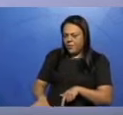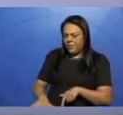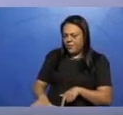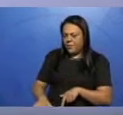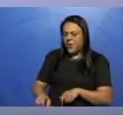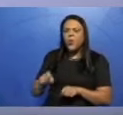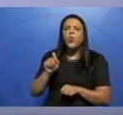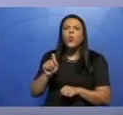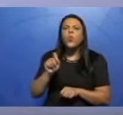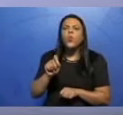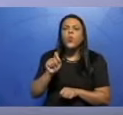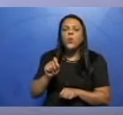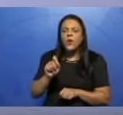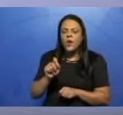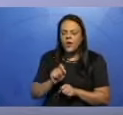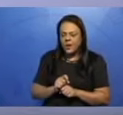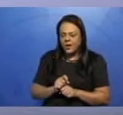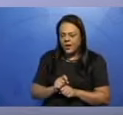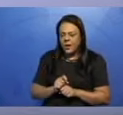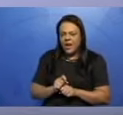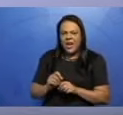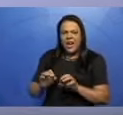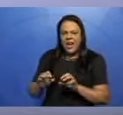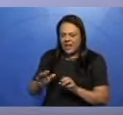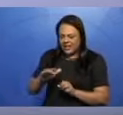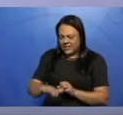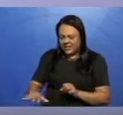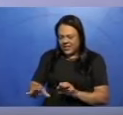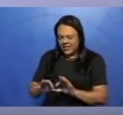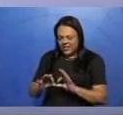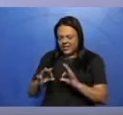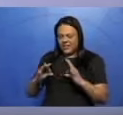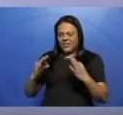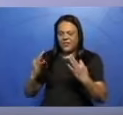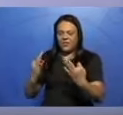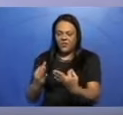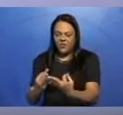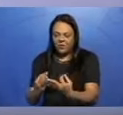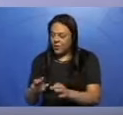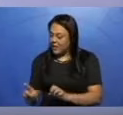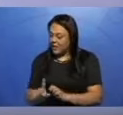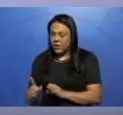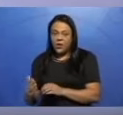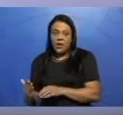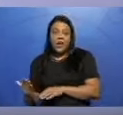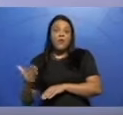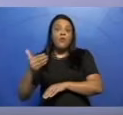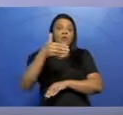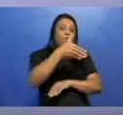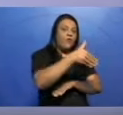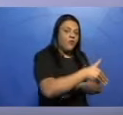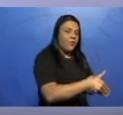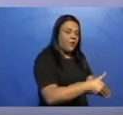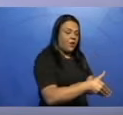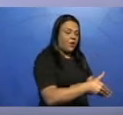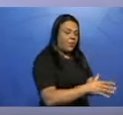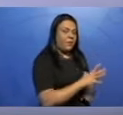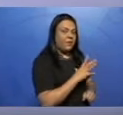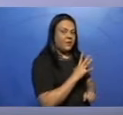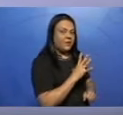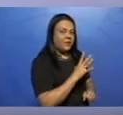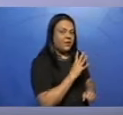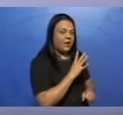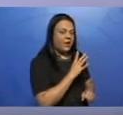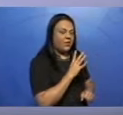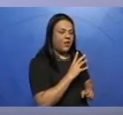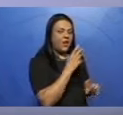se destaca pela saída do seio familiar e artesanal para os meios urbanos nas grandes indústrias.